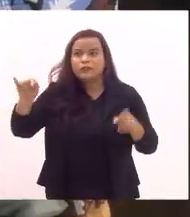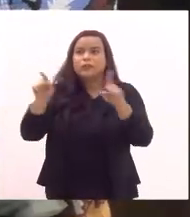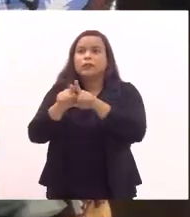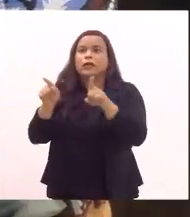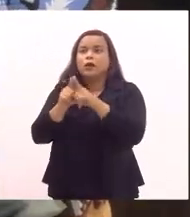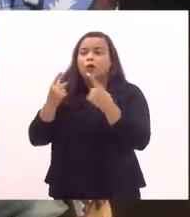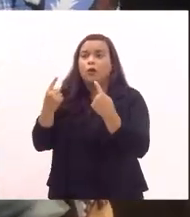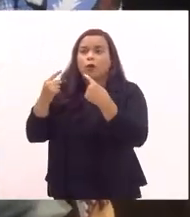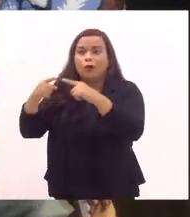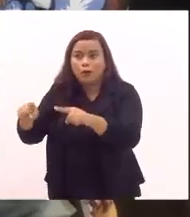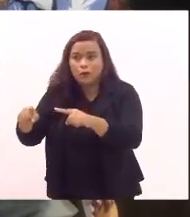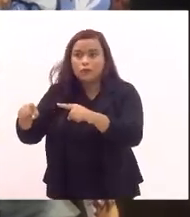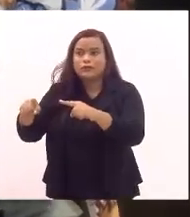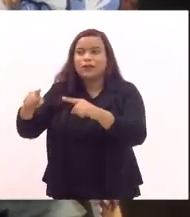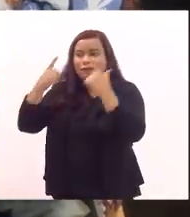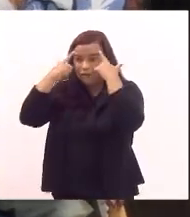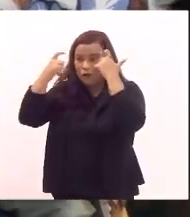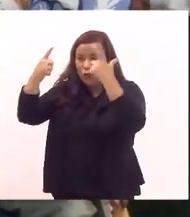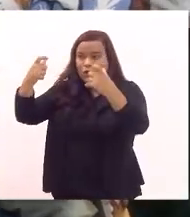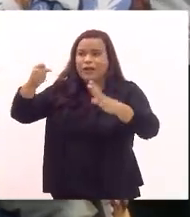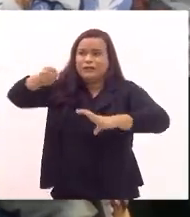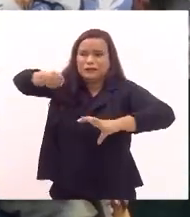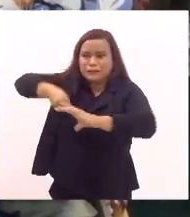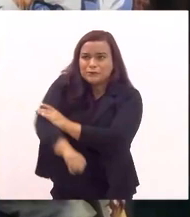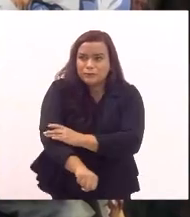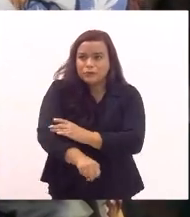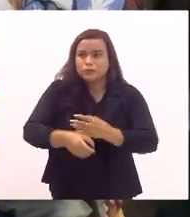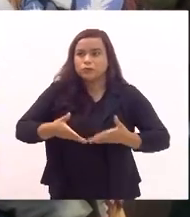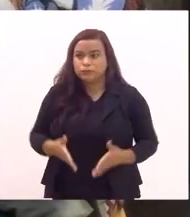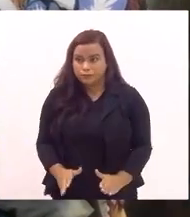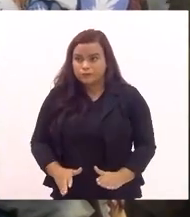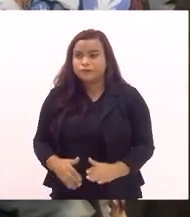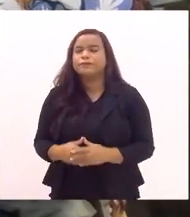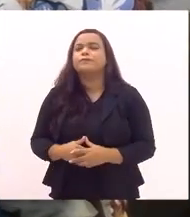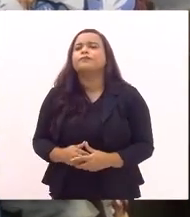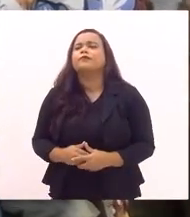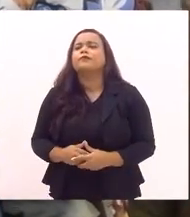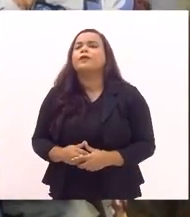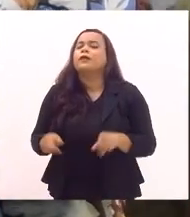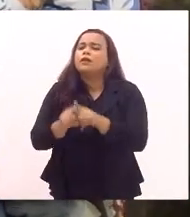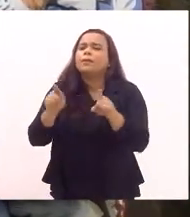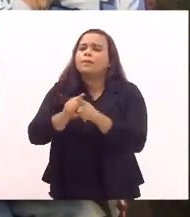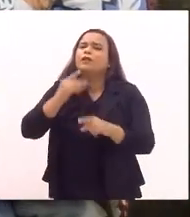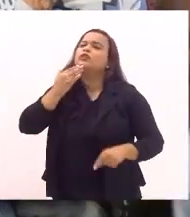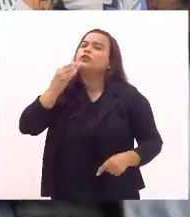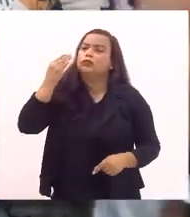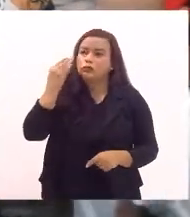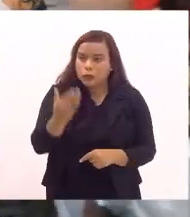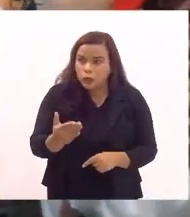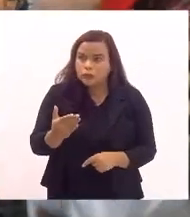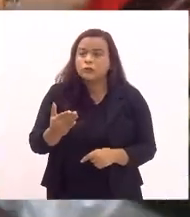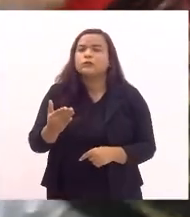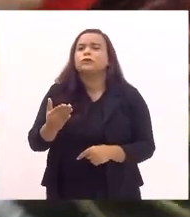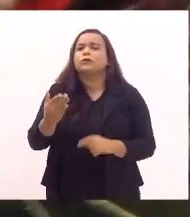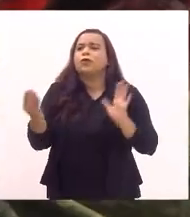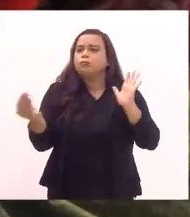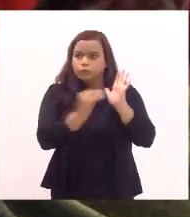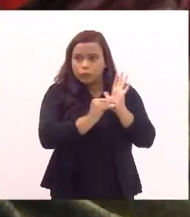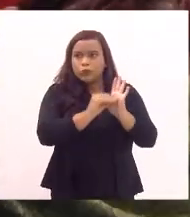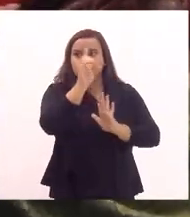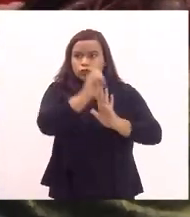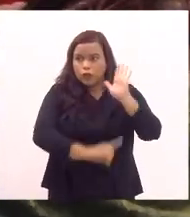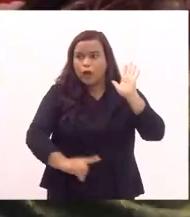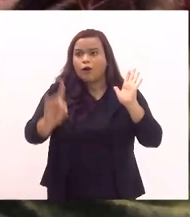Combate à violência obstétrica e inclusive senhor presidente para solicitar que o senhor é Publique no